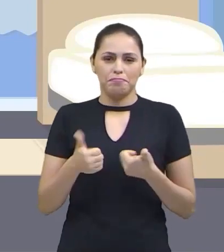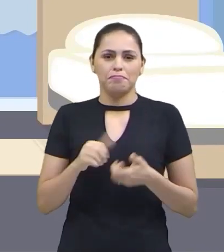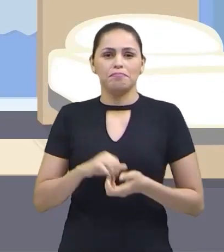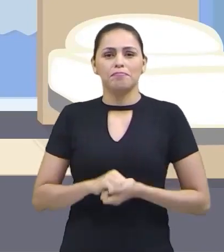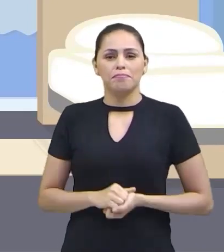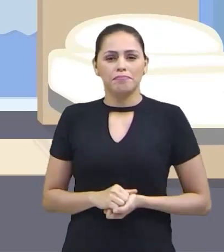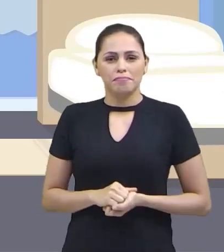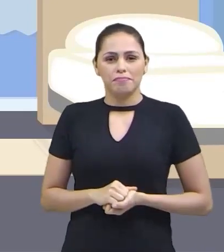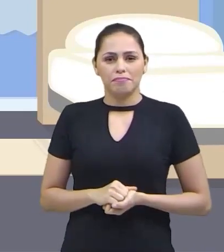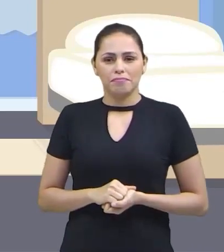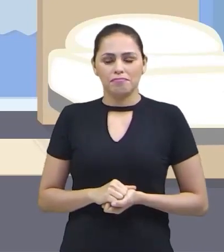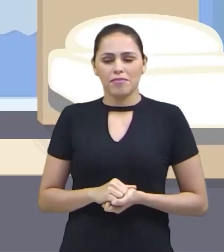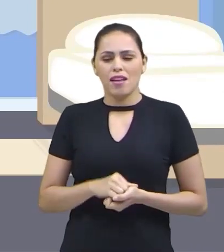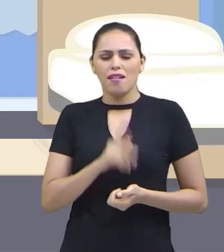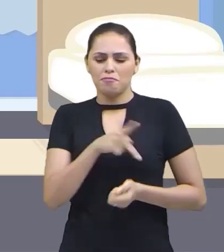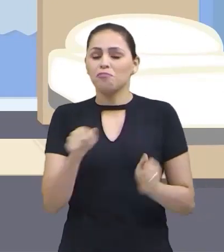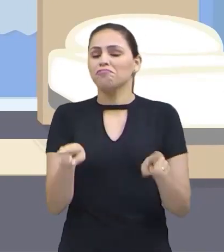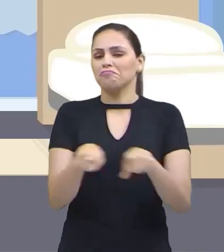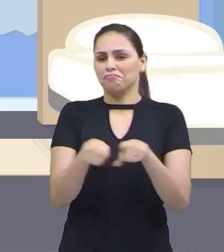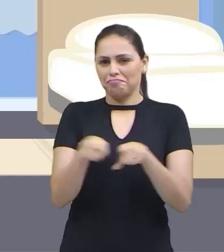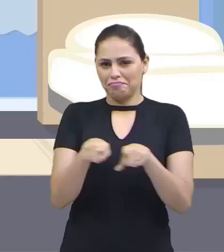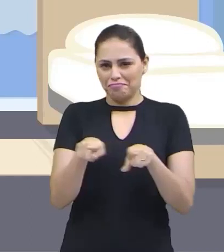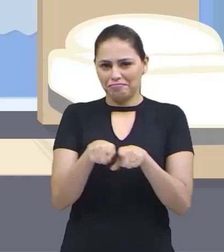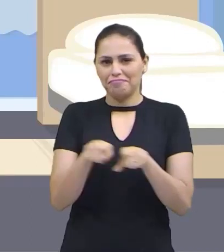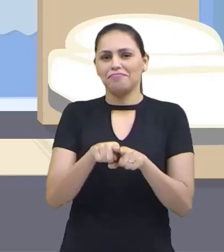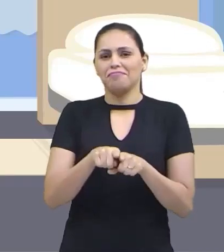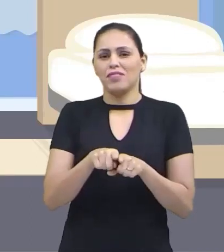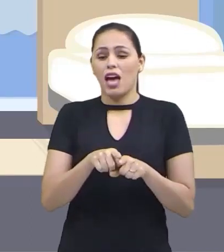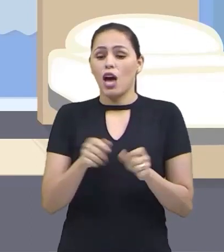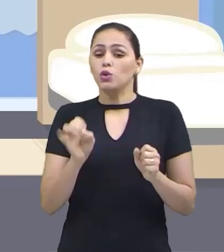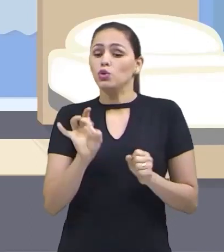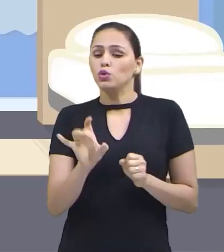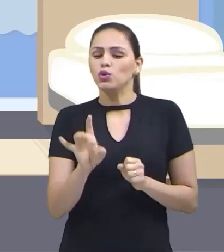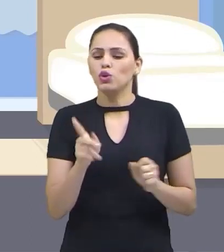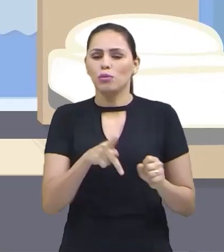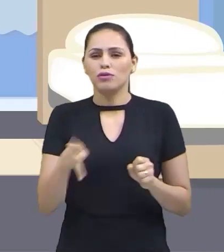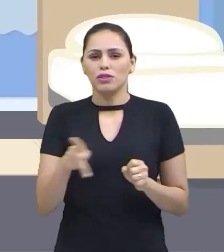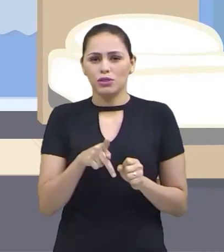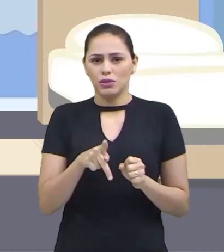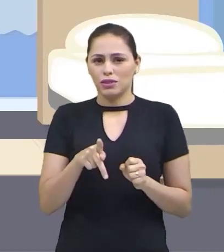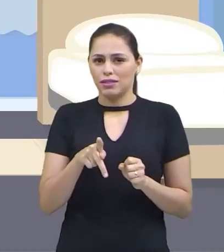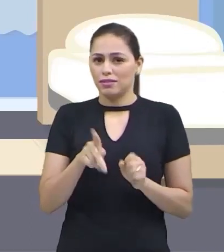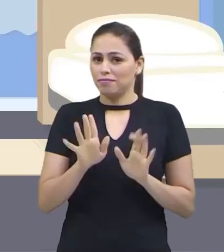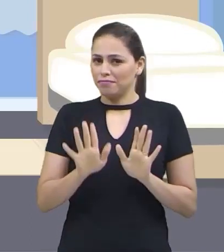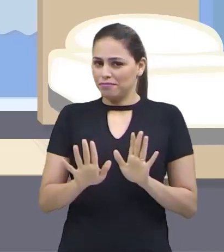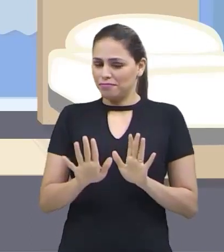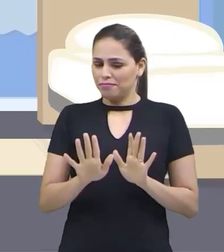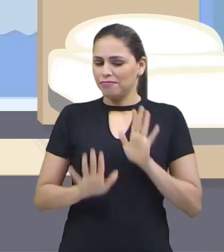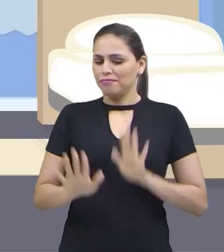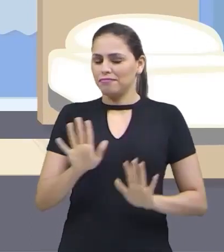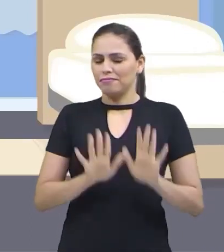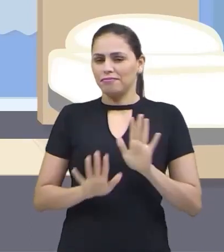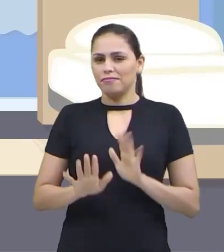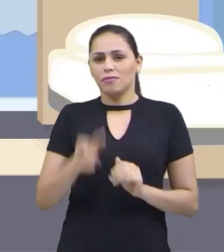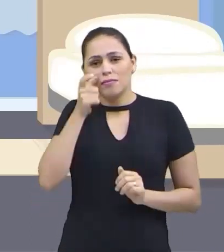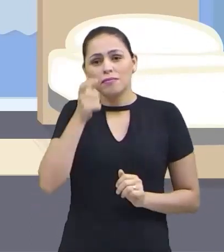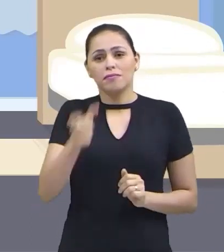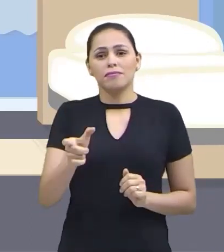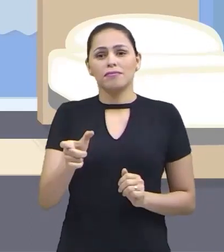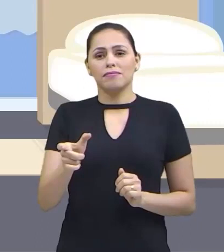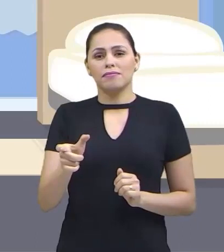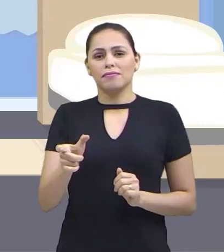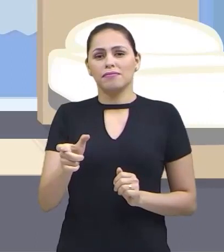Caramba. Até as professoras batendo palmas. Agora eu quero só as professoras batendo palmas. Só as professoras. Atenção!